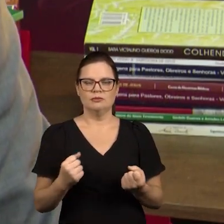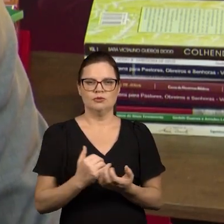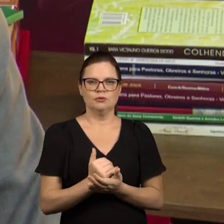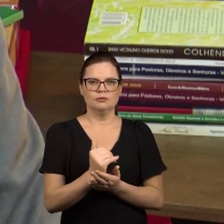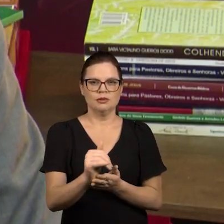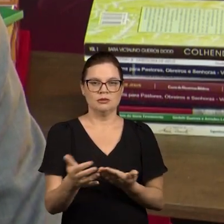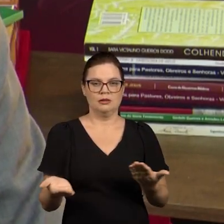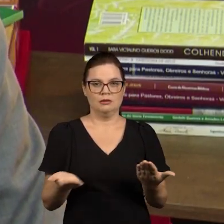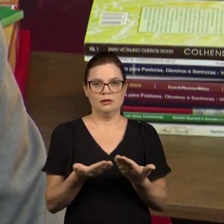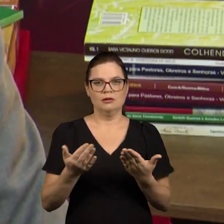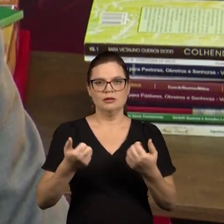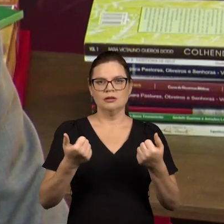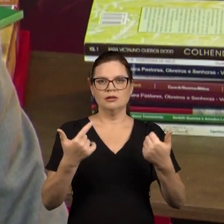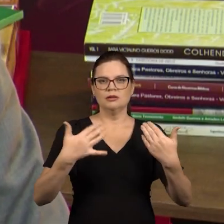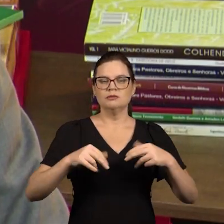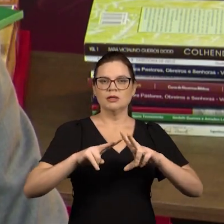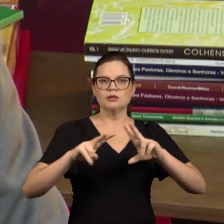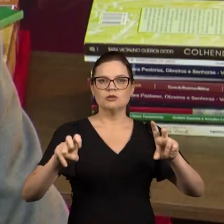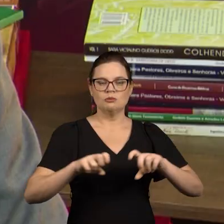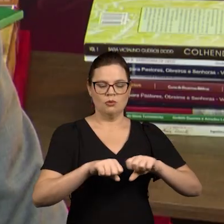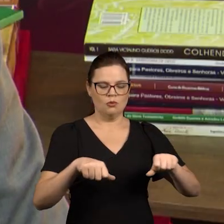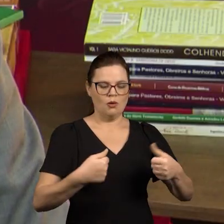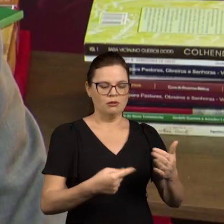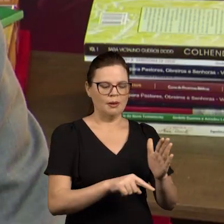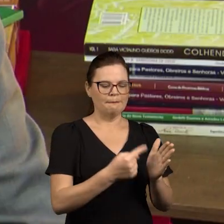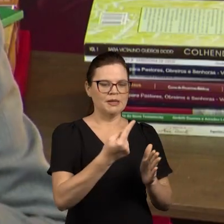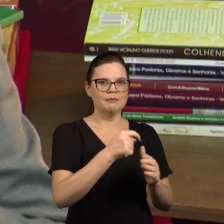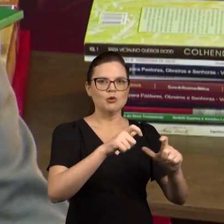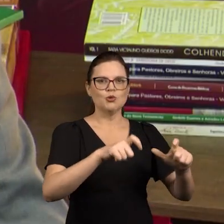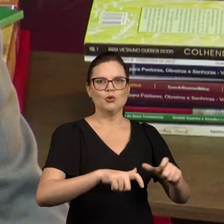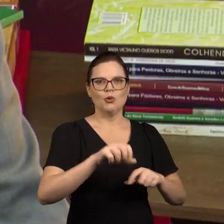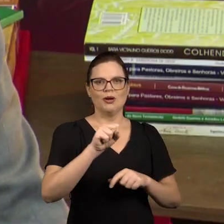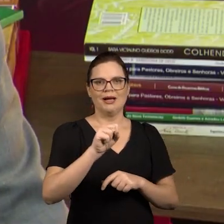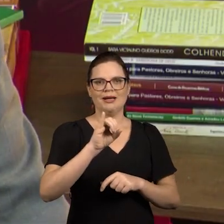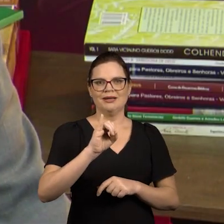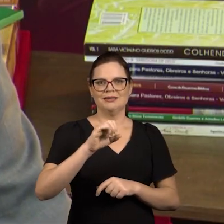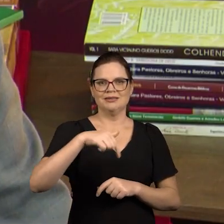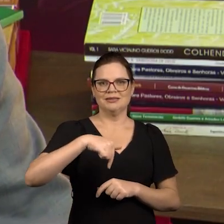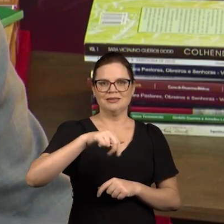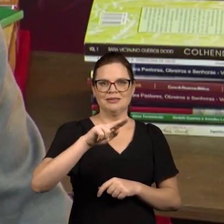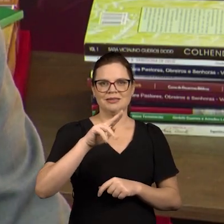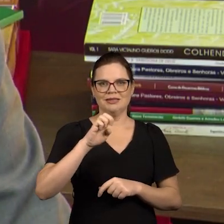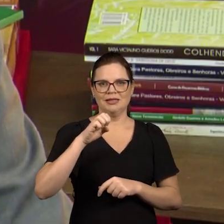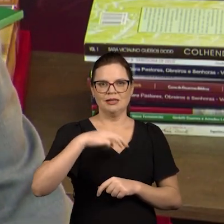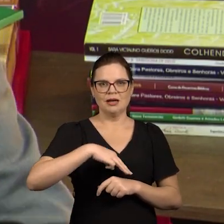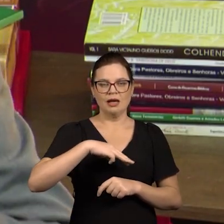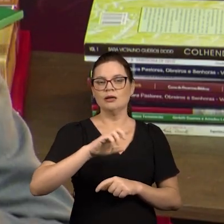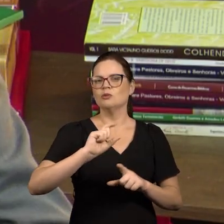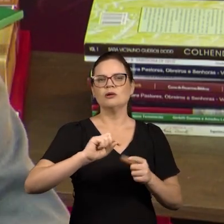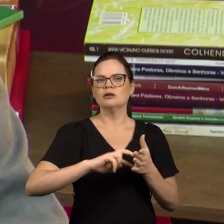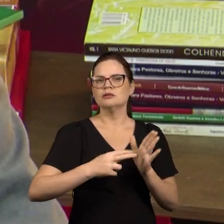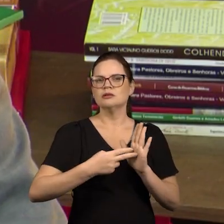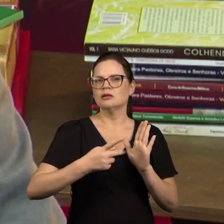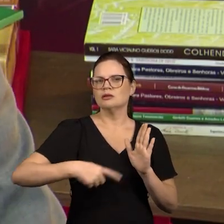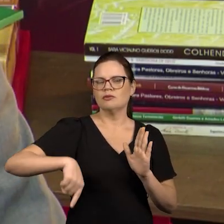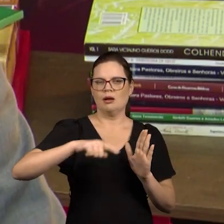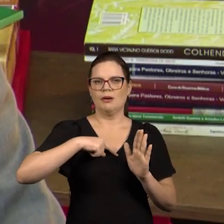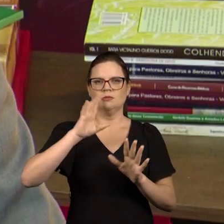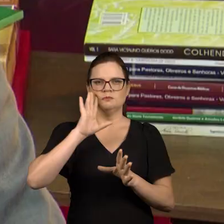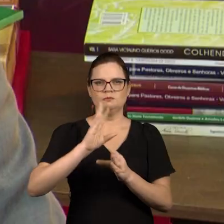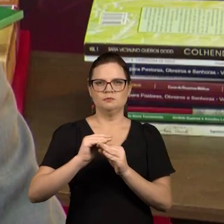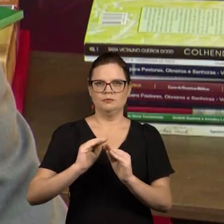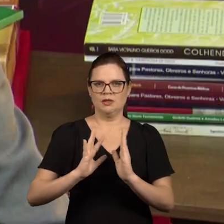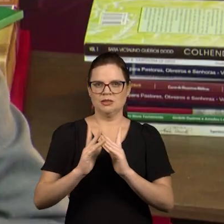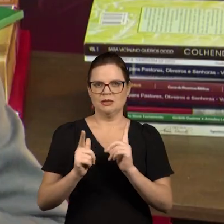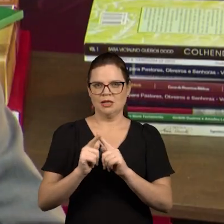Roberto, e falar um pouquinho sobre esse altar em Siquém, né? O que significa isso profeticamente para nós, né? Como igreja,